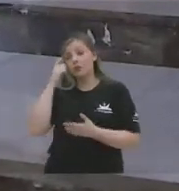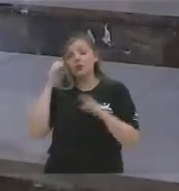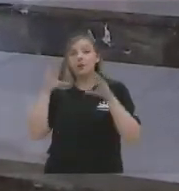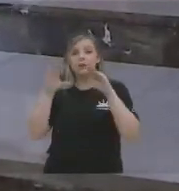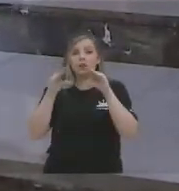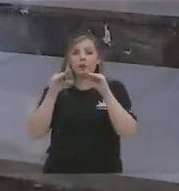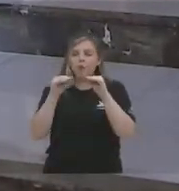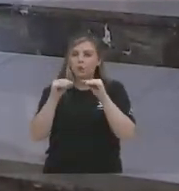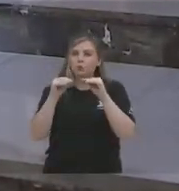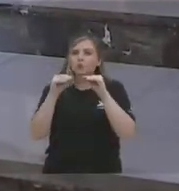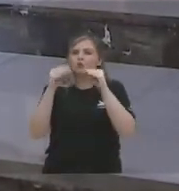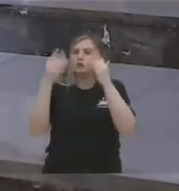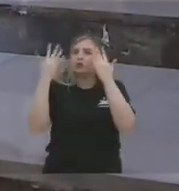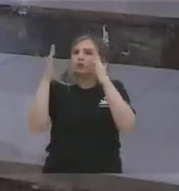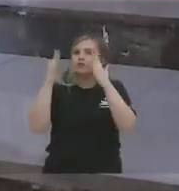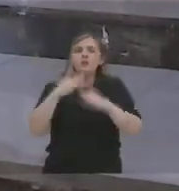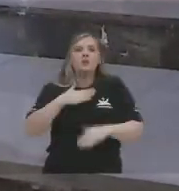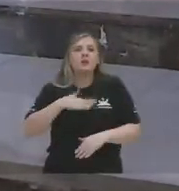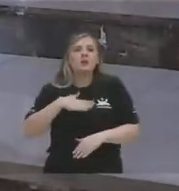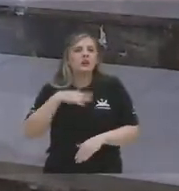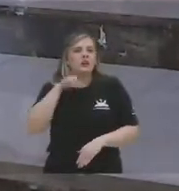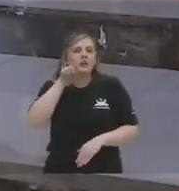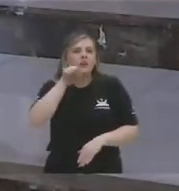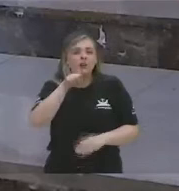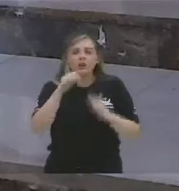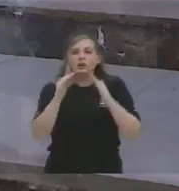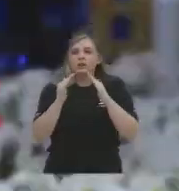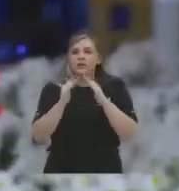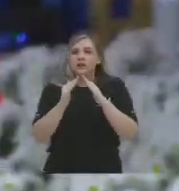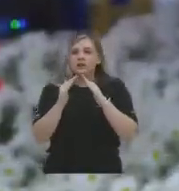Eu queria que você que está em casa